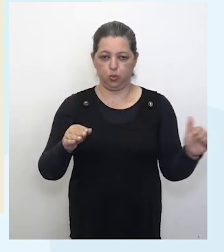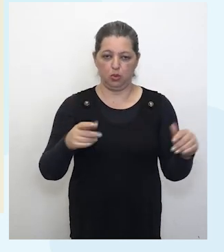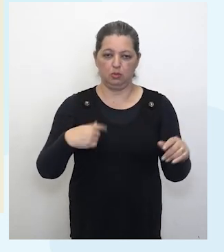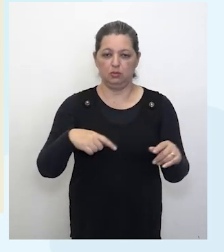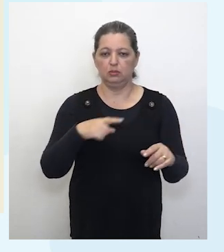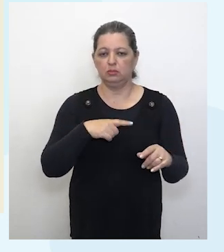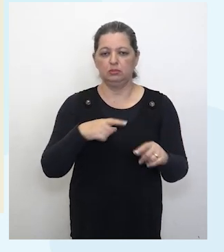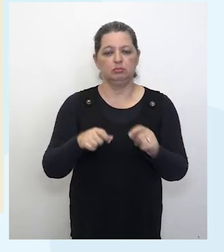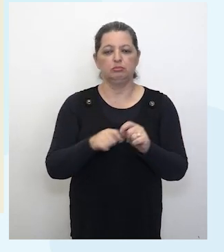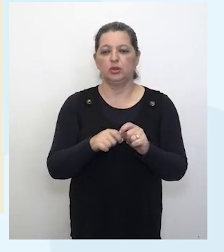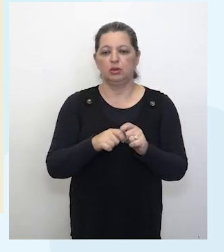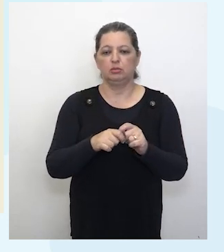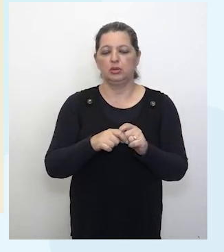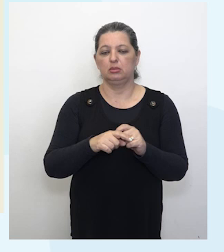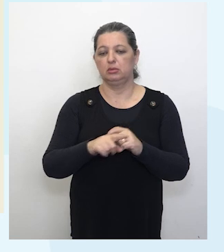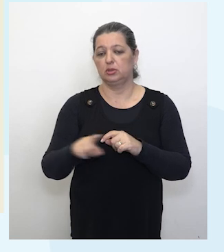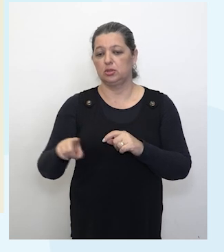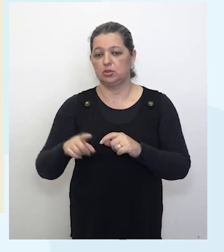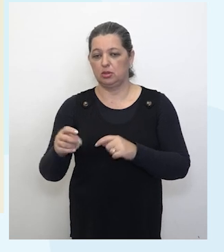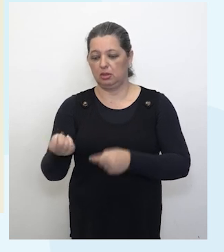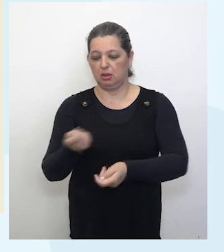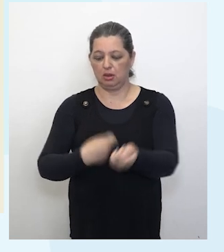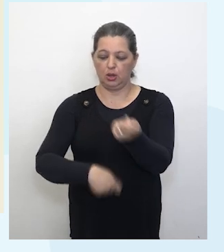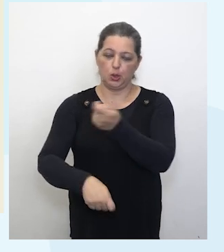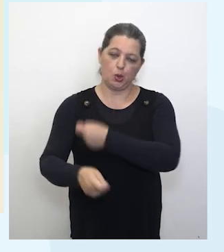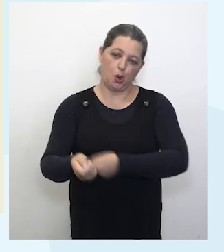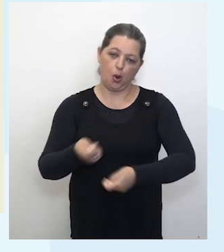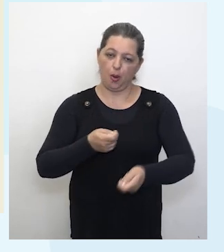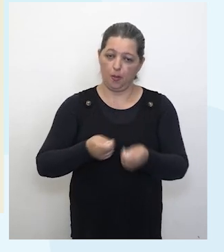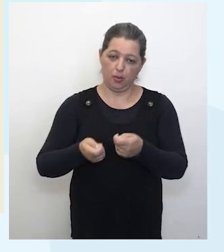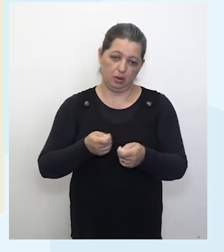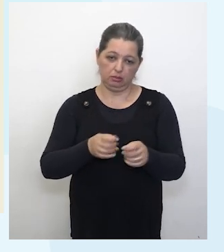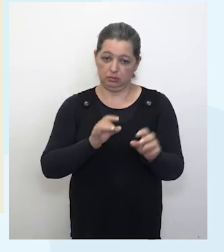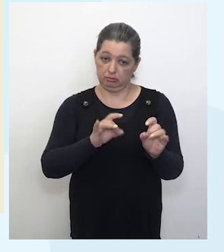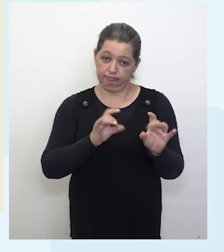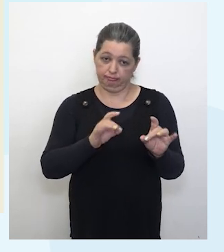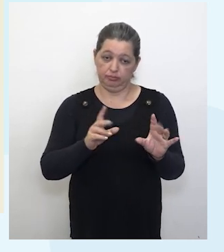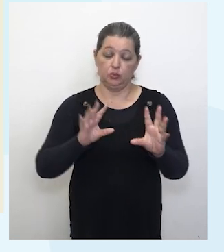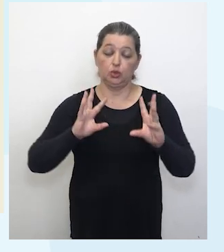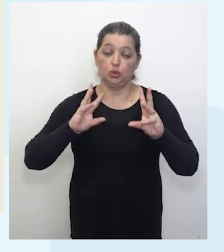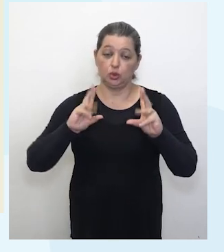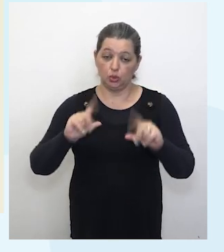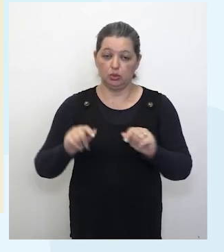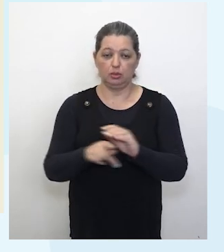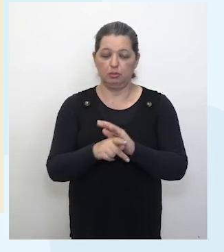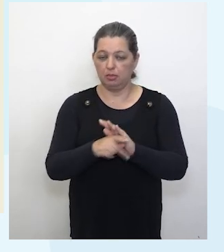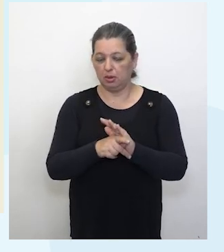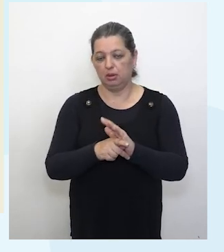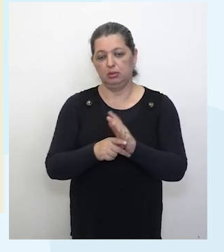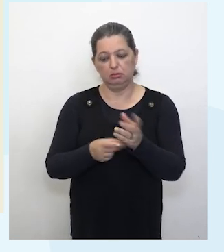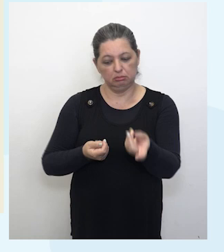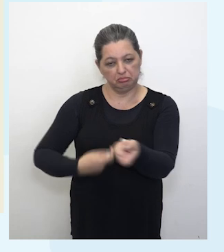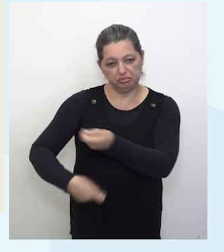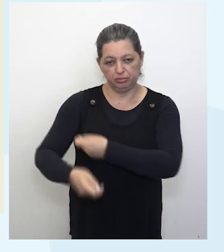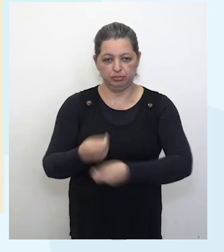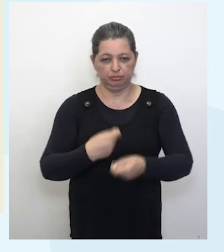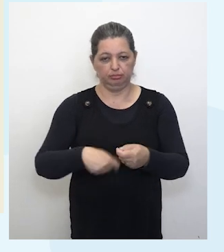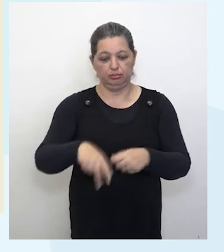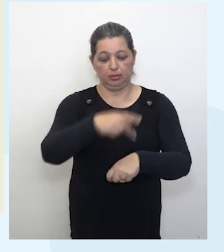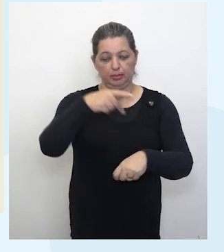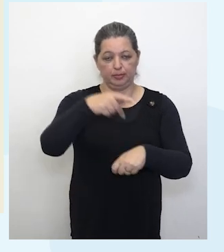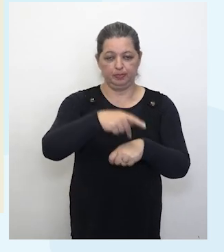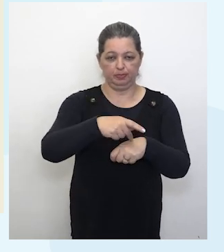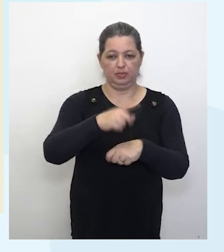econômica exclusiva, que é sobre recursos, então todo recurso daquela área pertence àquele país, né? No caso, são